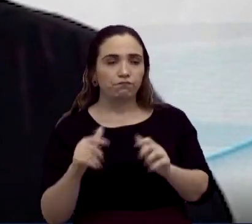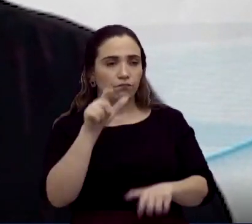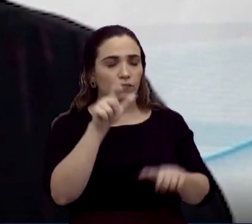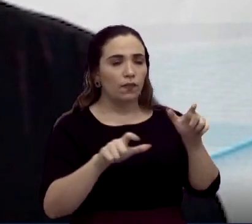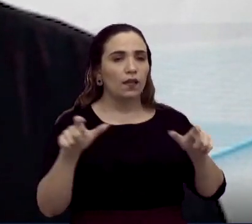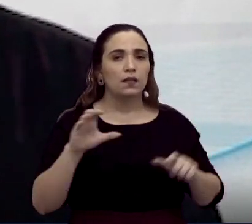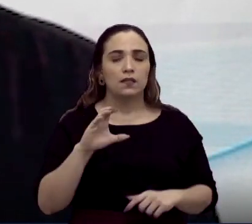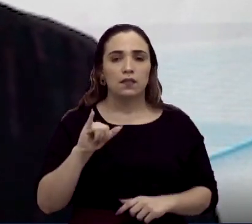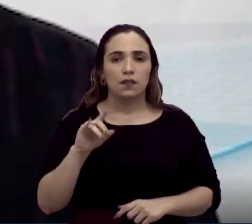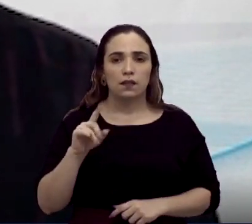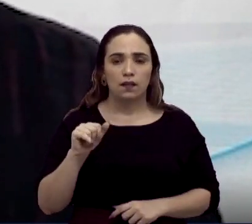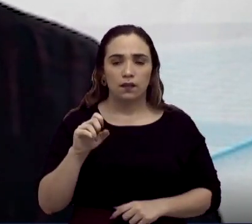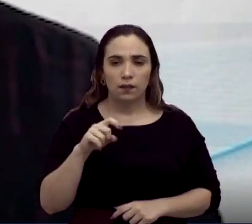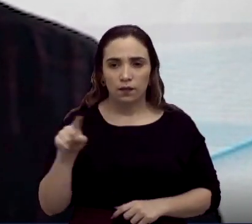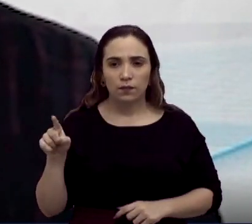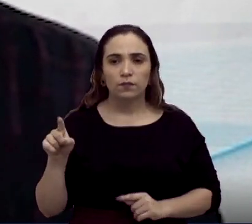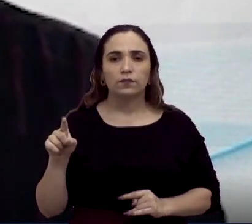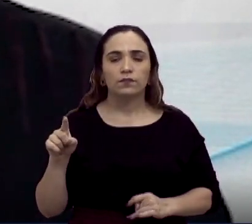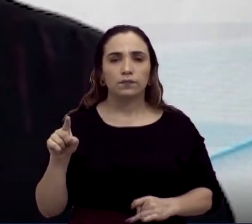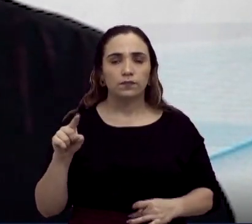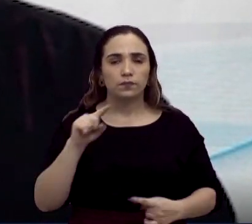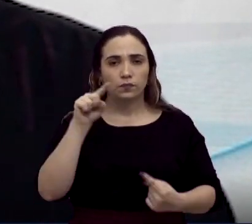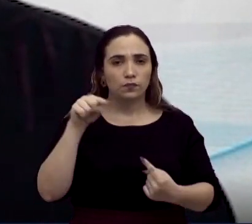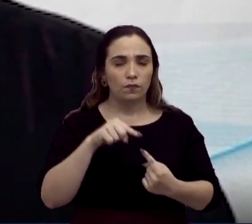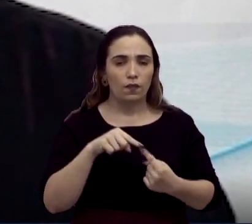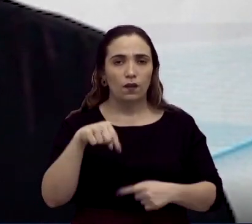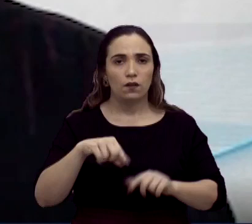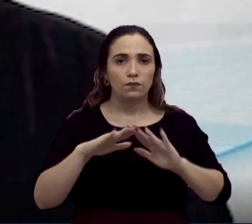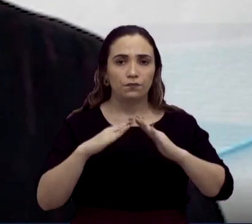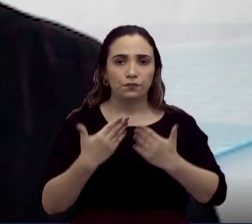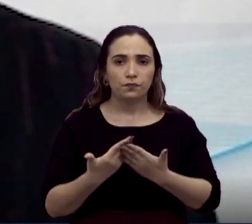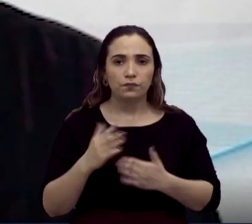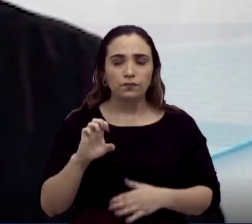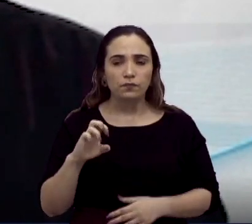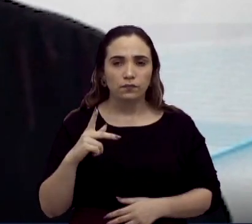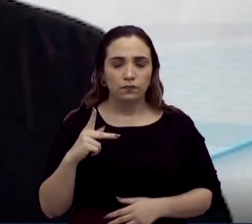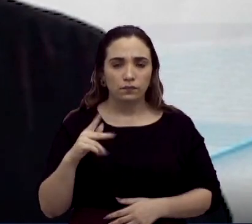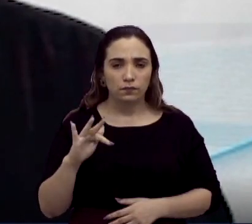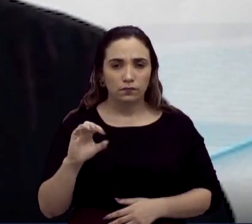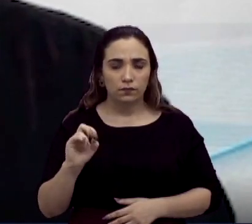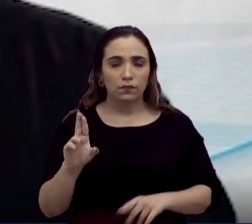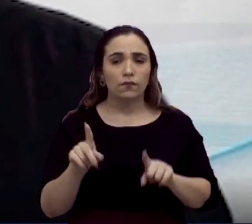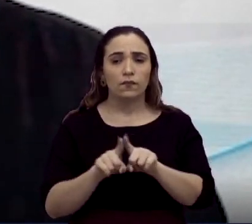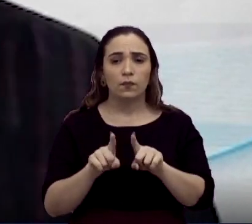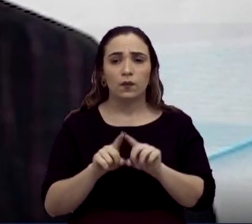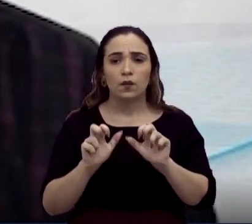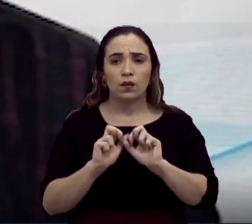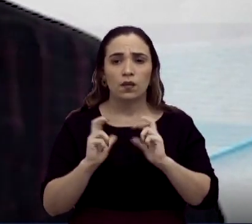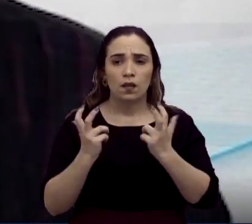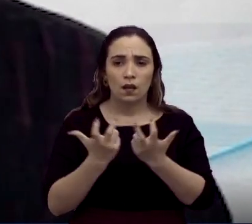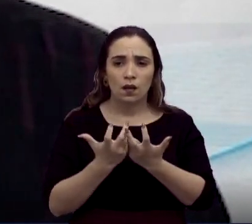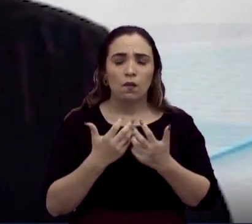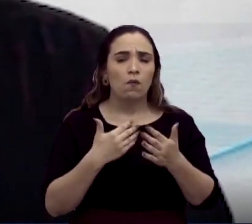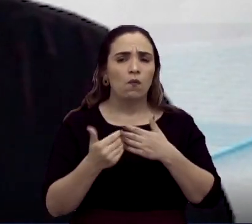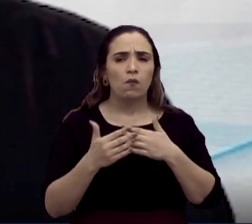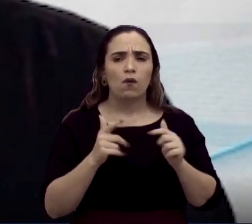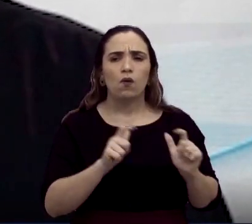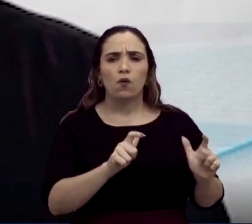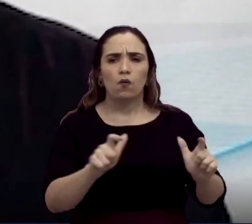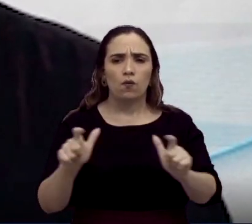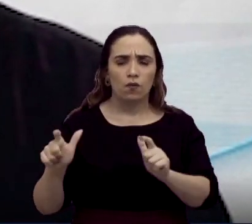nosso viés, é o nosso objetivo aqui na Escola do Parlamento, como na Câmara Municipal, como em qualquer